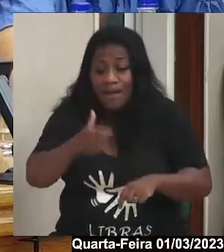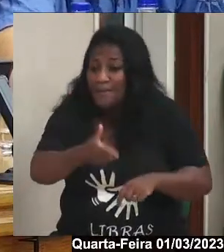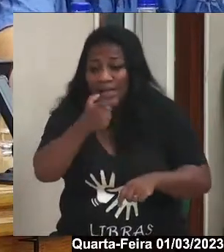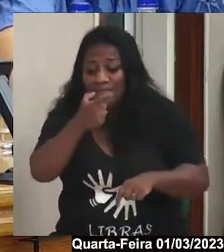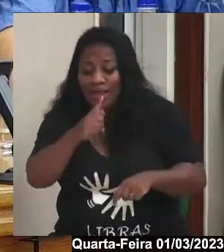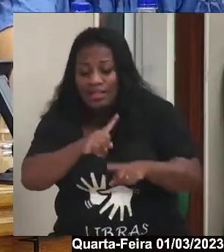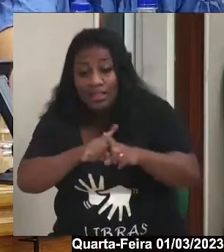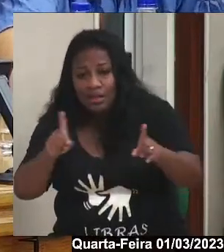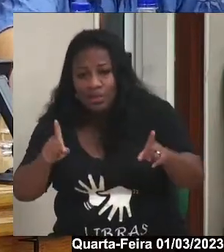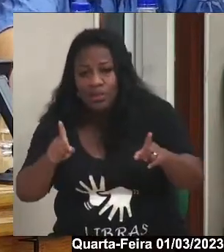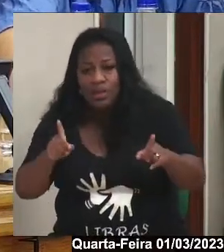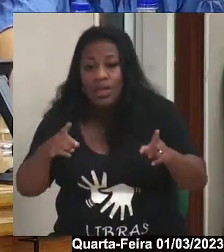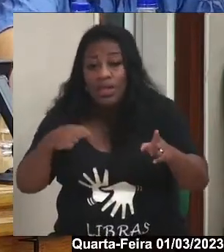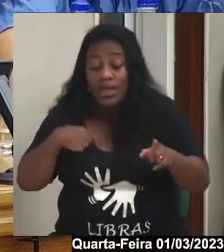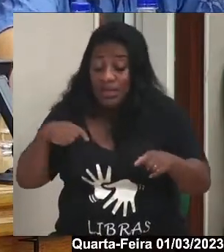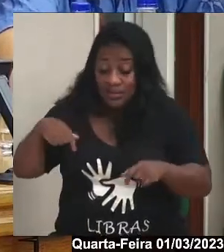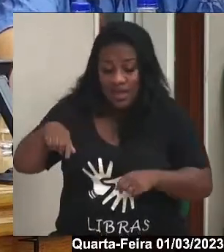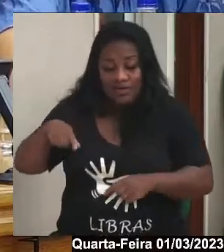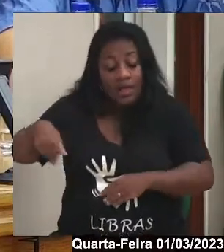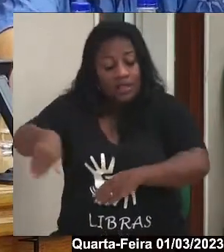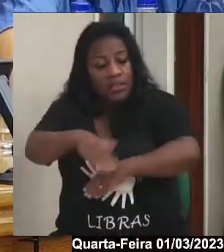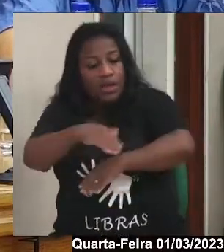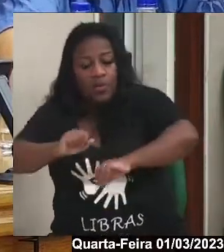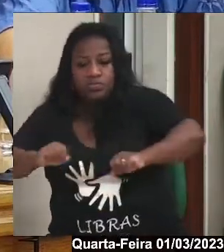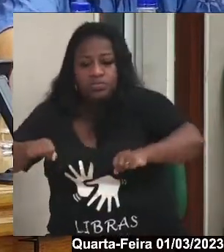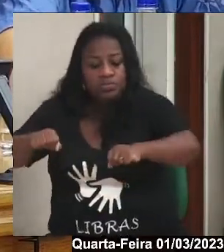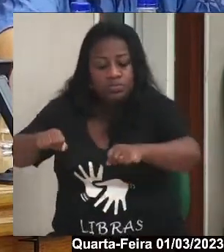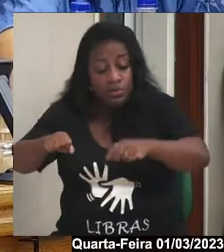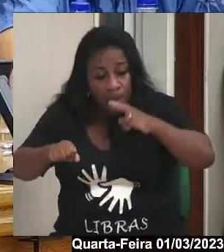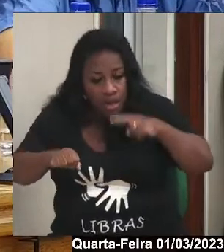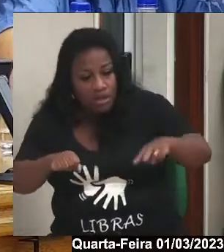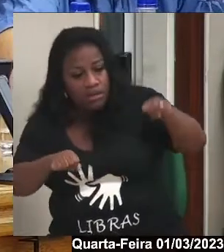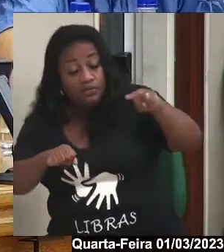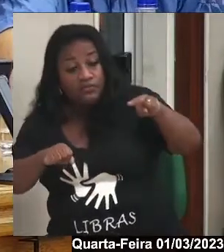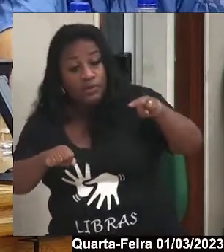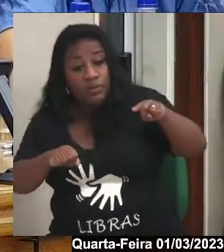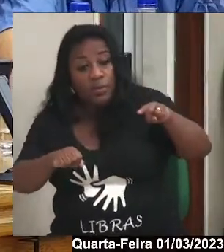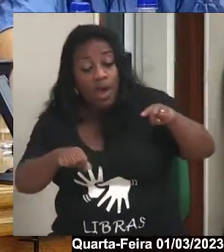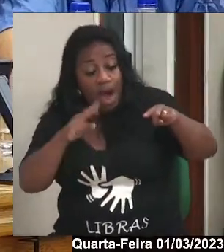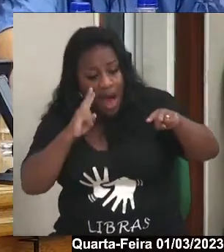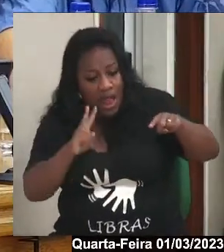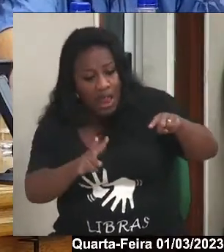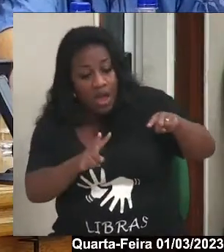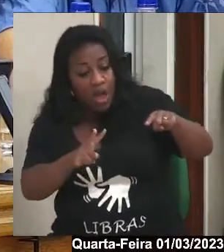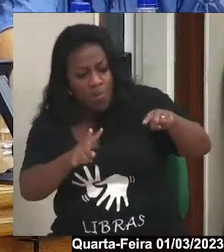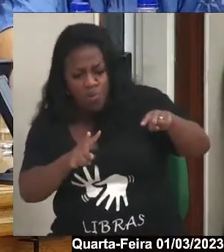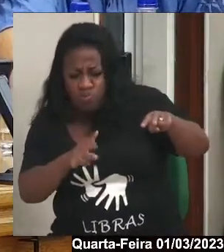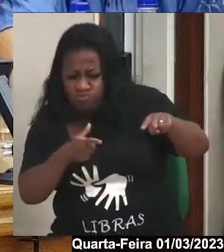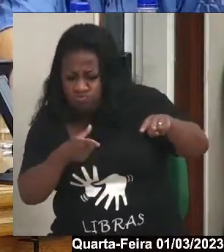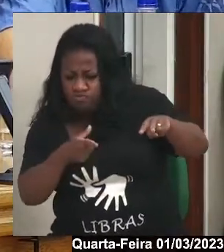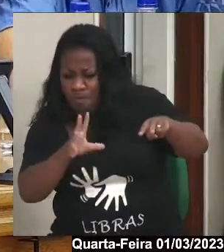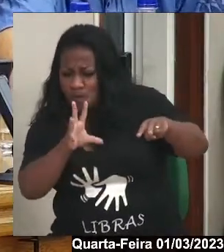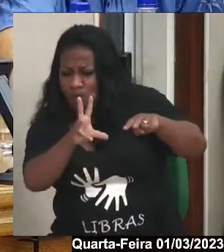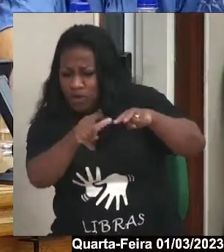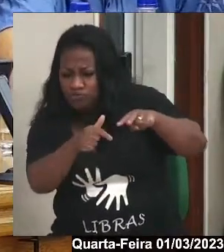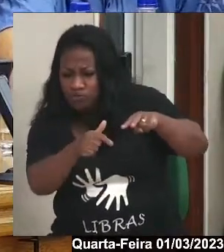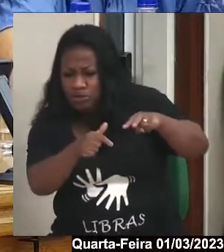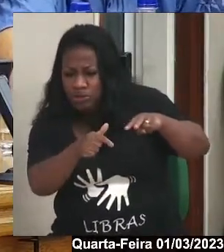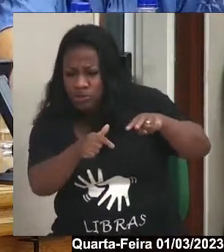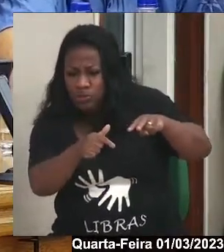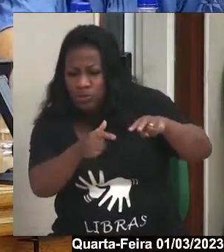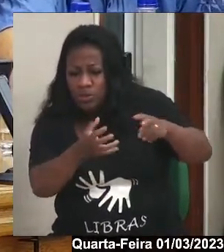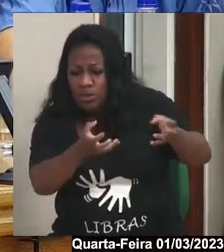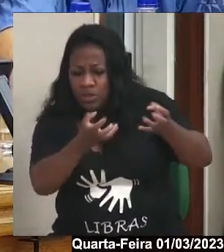que ele precisou fazer. Ele estava ali. Muitos fariam isso. Como que você resolve uma situação dessa? Duas pessoas,